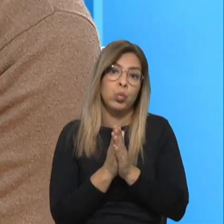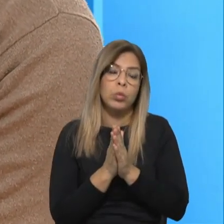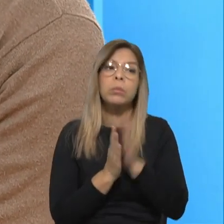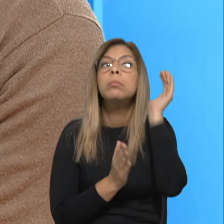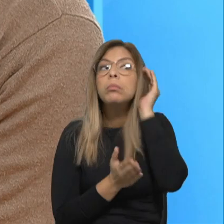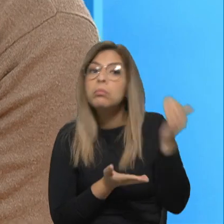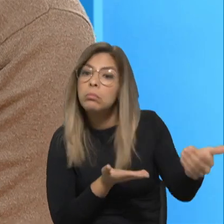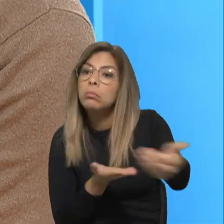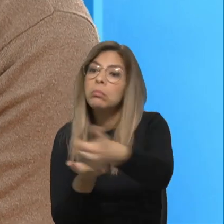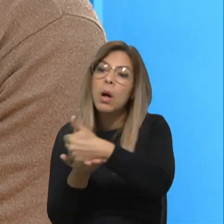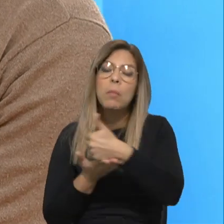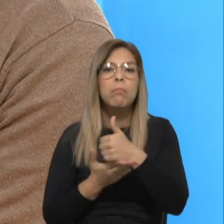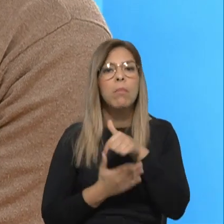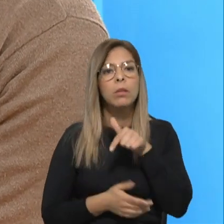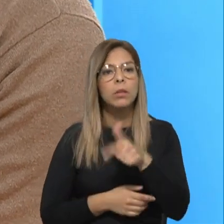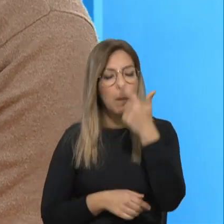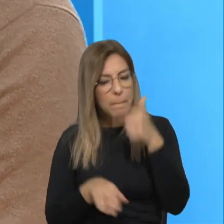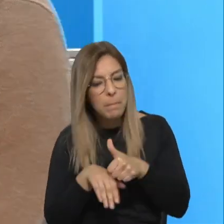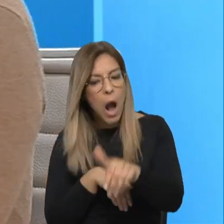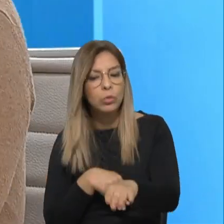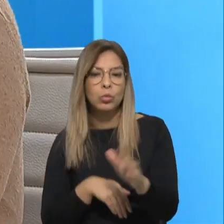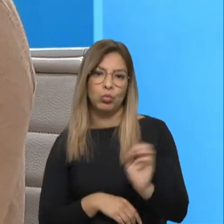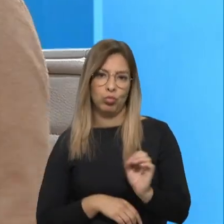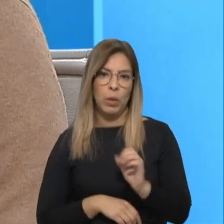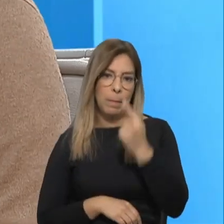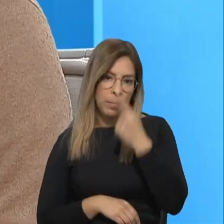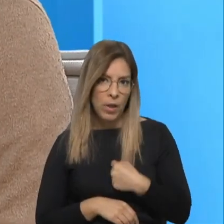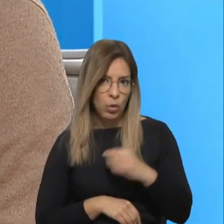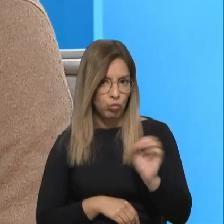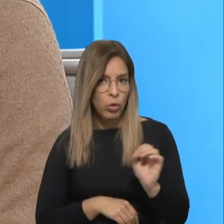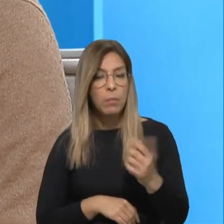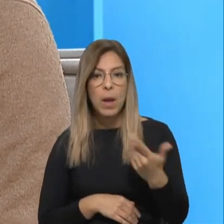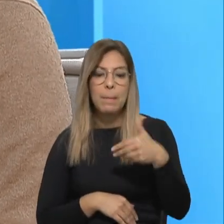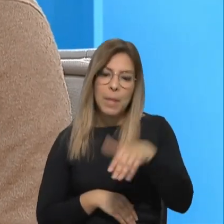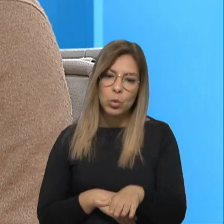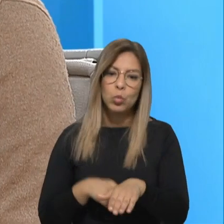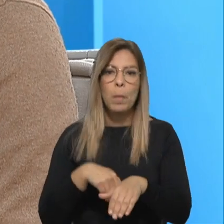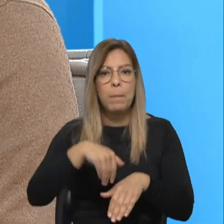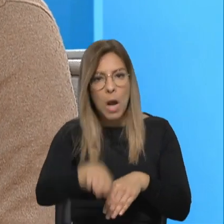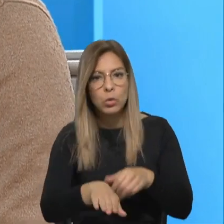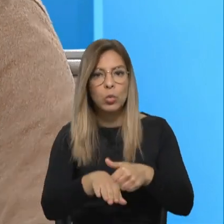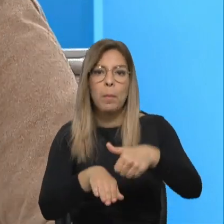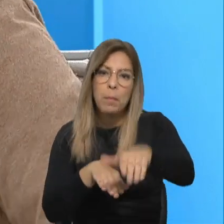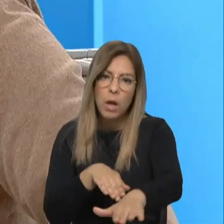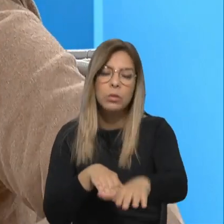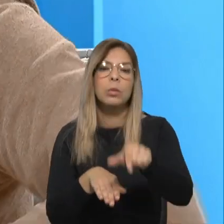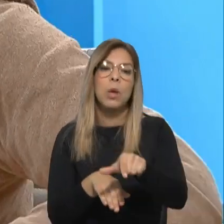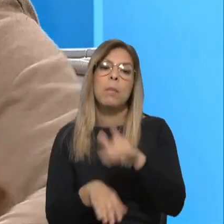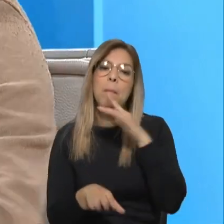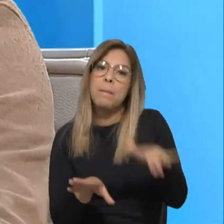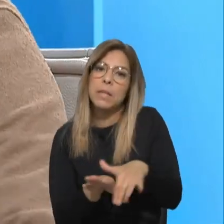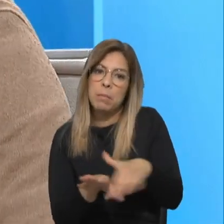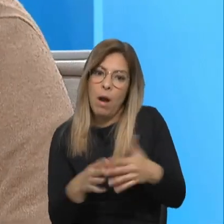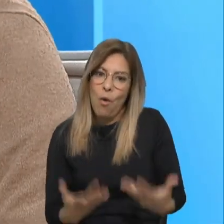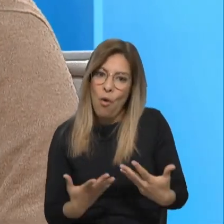deixar cair nenhum passo. É por isso que nós dizemos que é passo a passo. Portanto, estamos no passo agora do participar, que é dar a